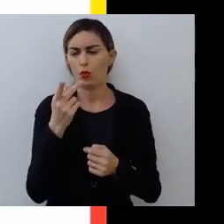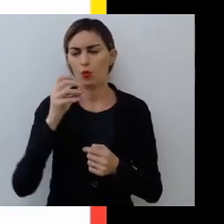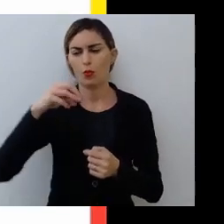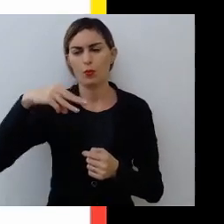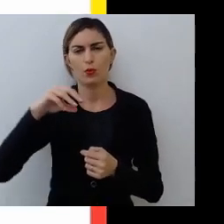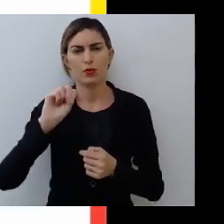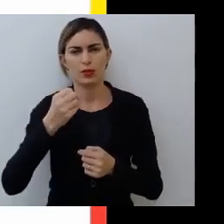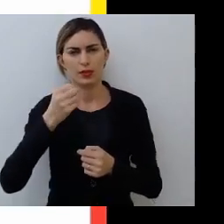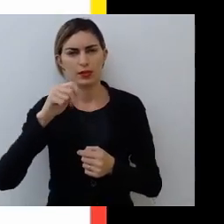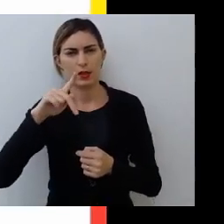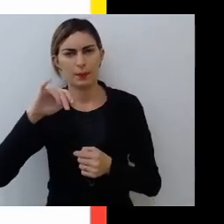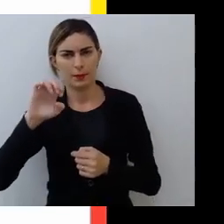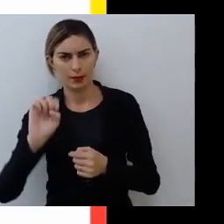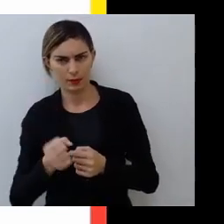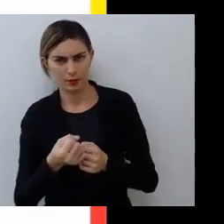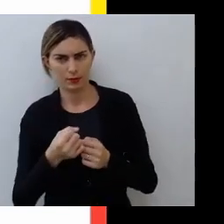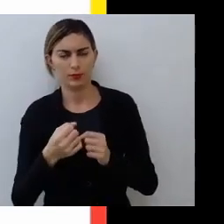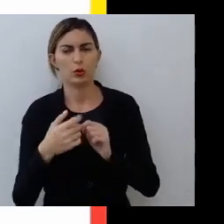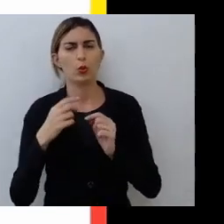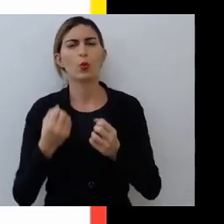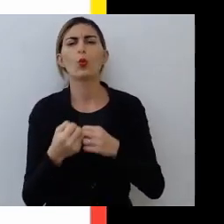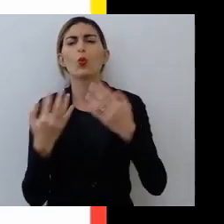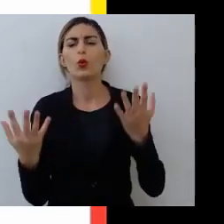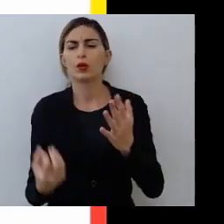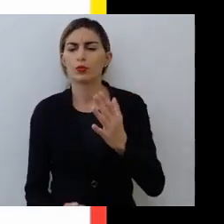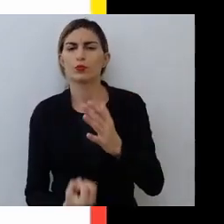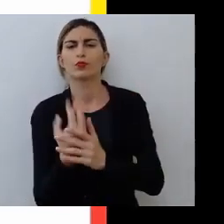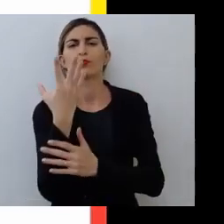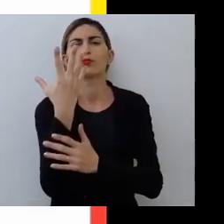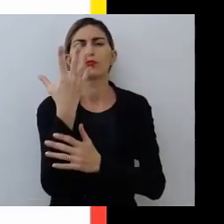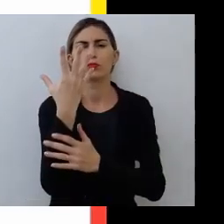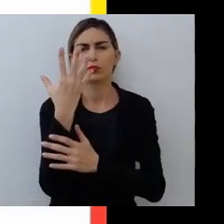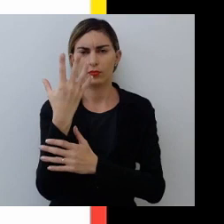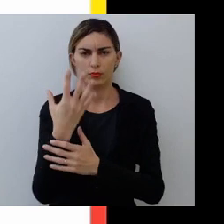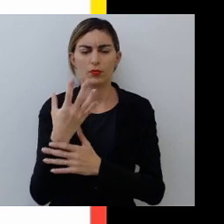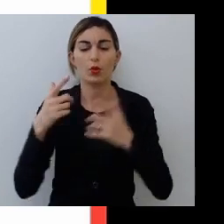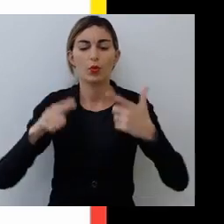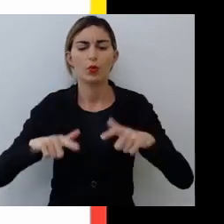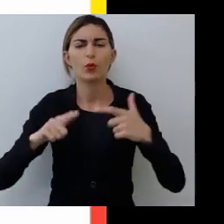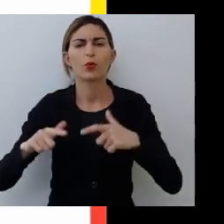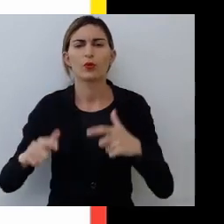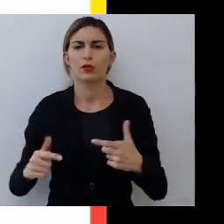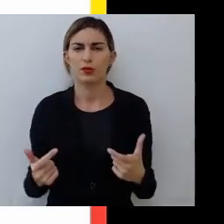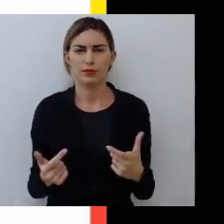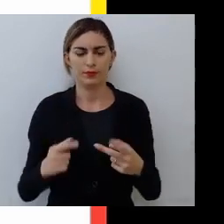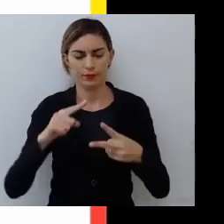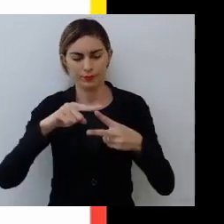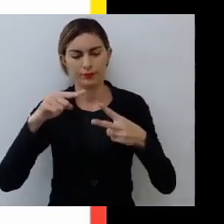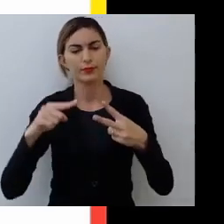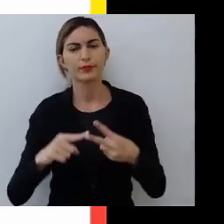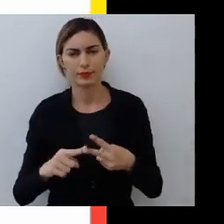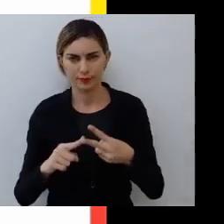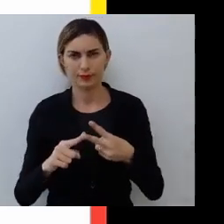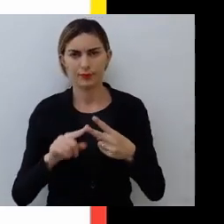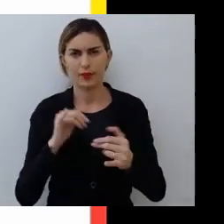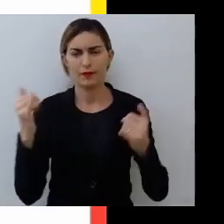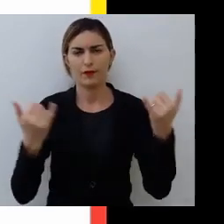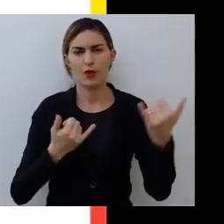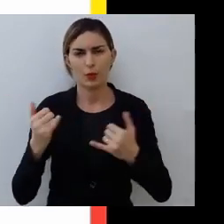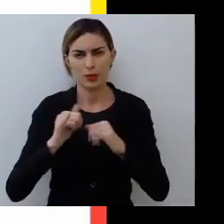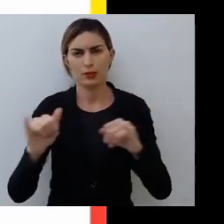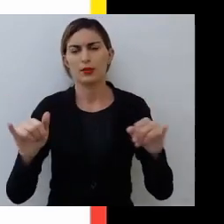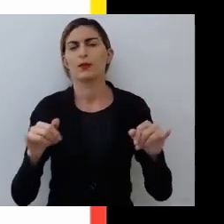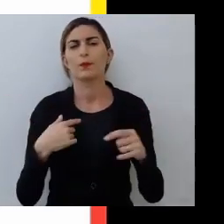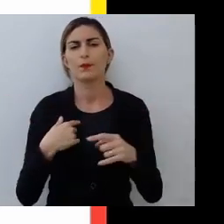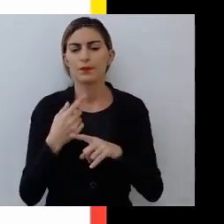sapiens. Quando teria surgido essa nossa espécie e onde? Há duas maneiras de buscar informações e